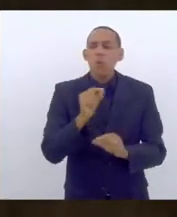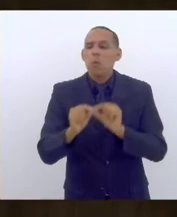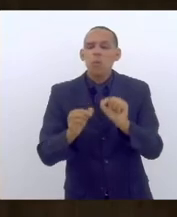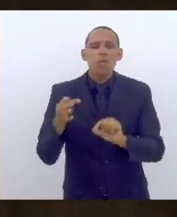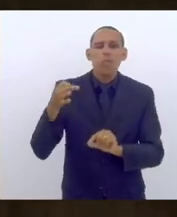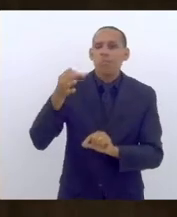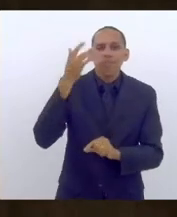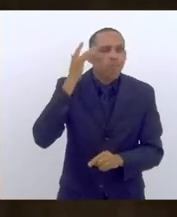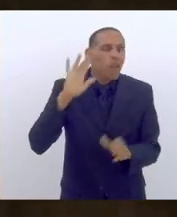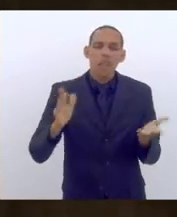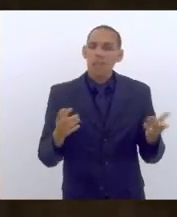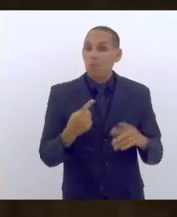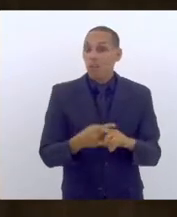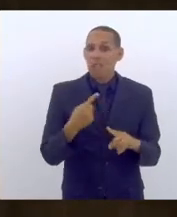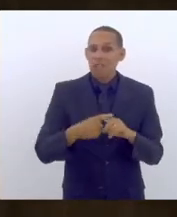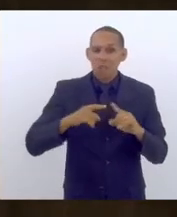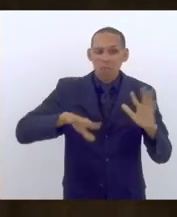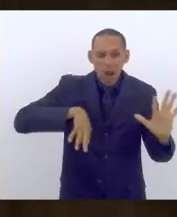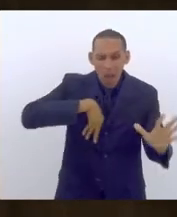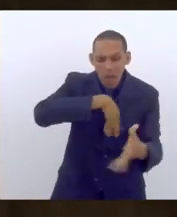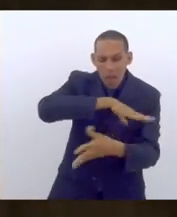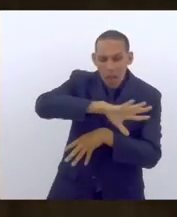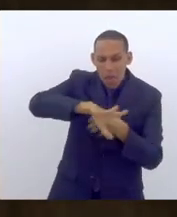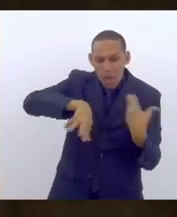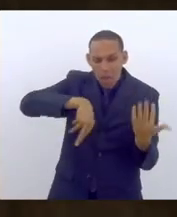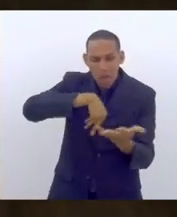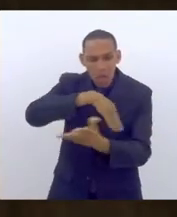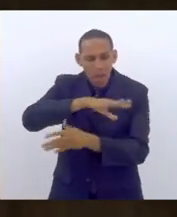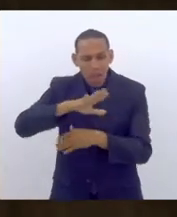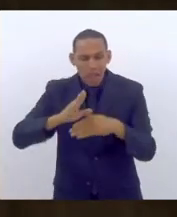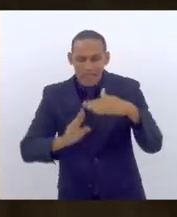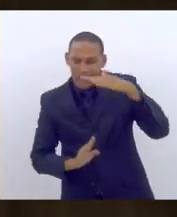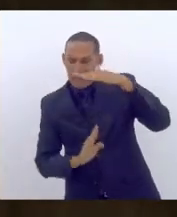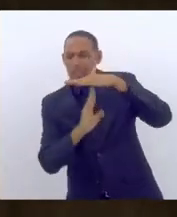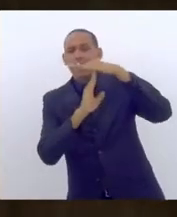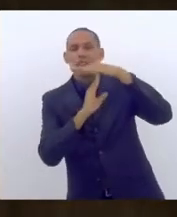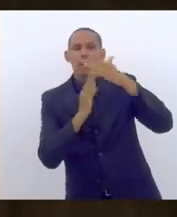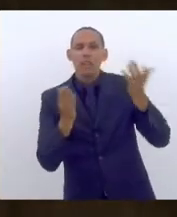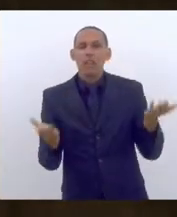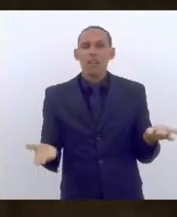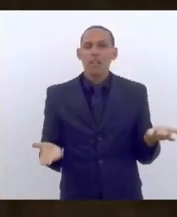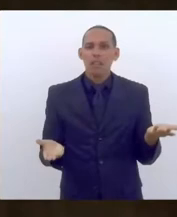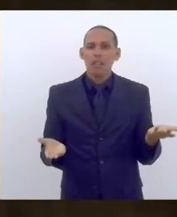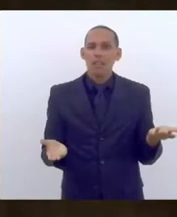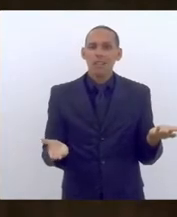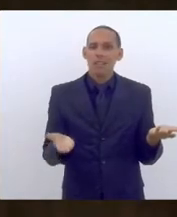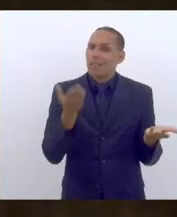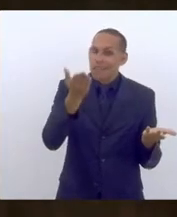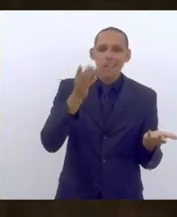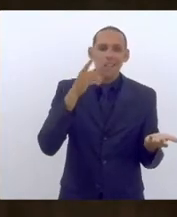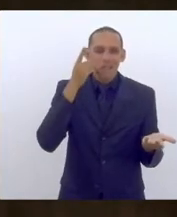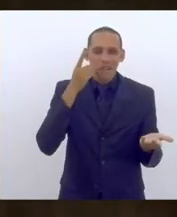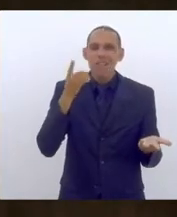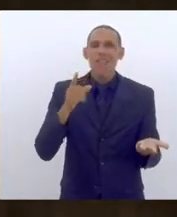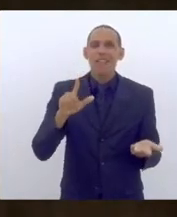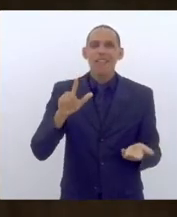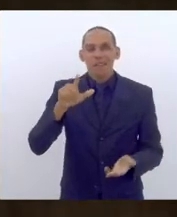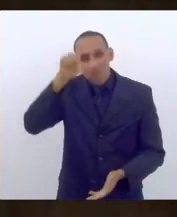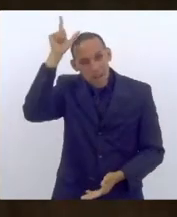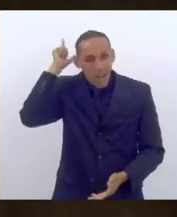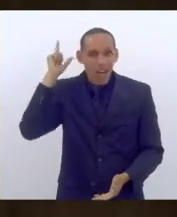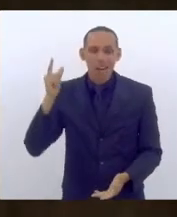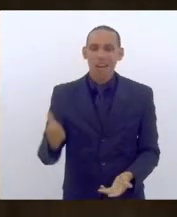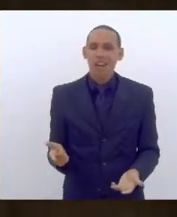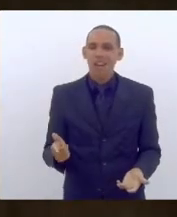porque a desorganização Chegou a um ponto tal que você Deputado Luiz Correia da Rocha não